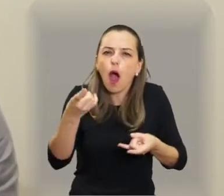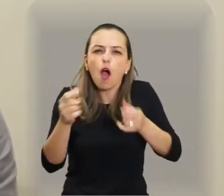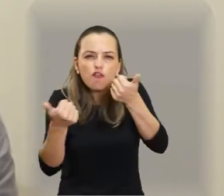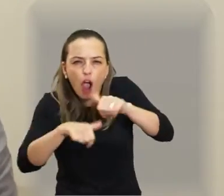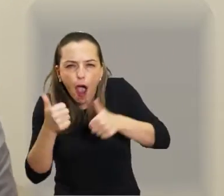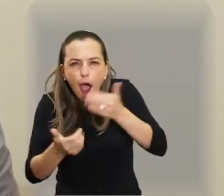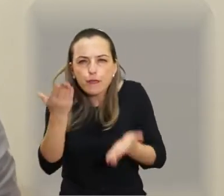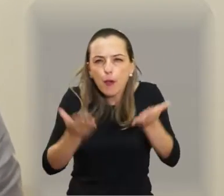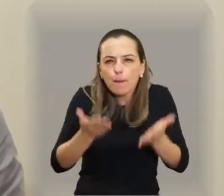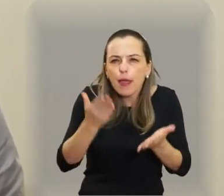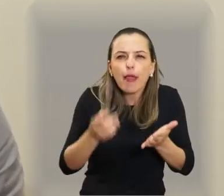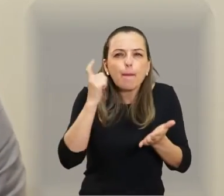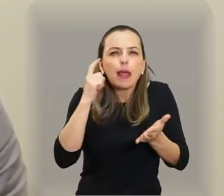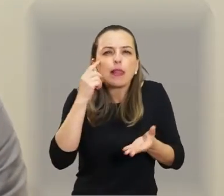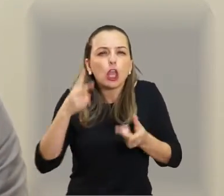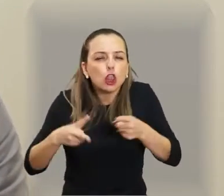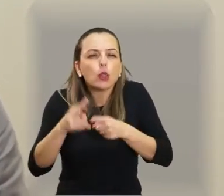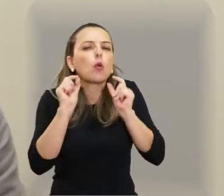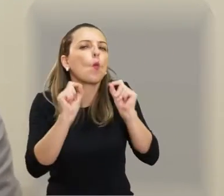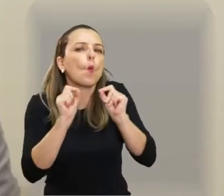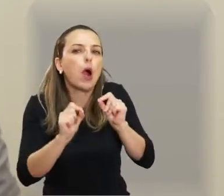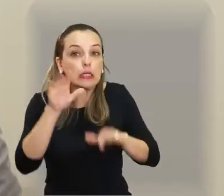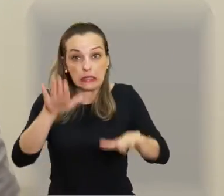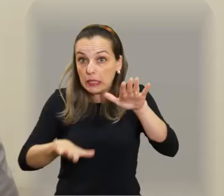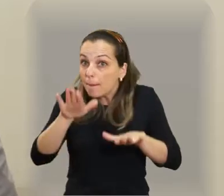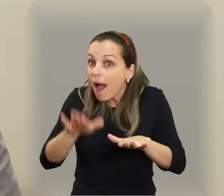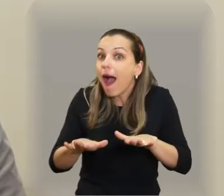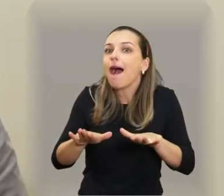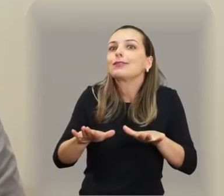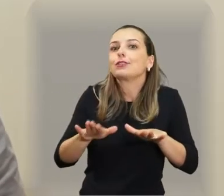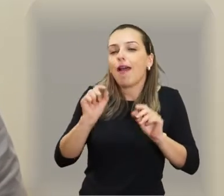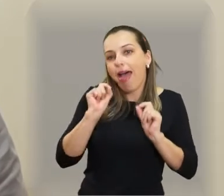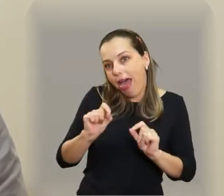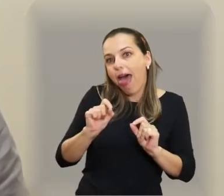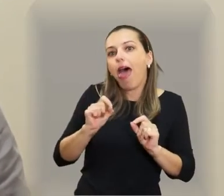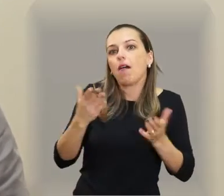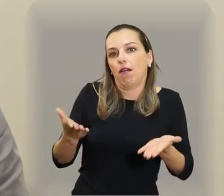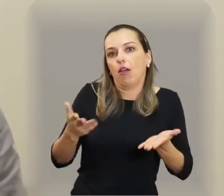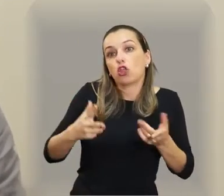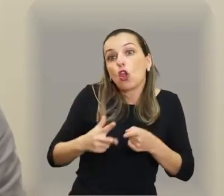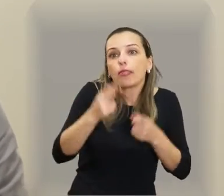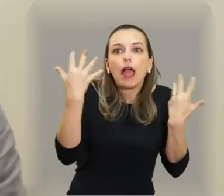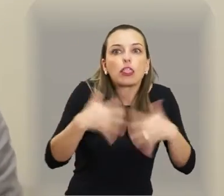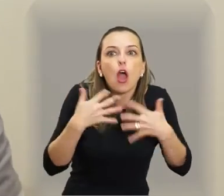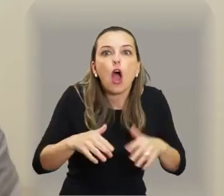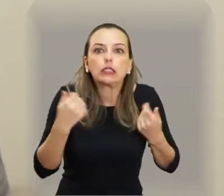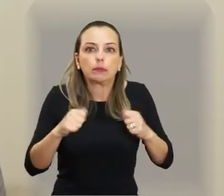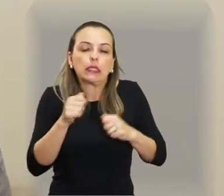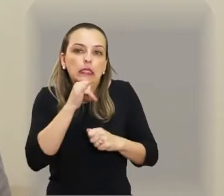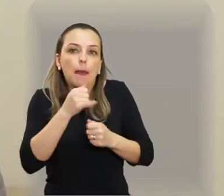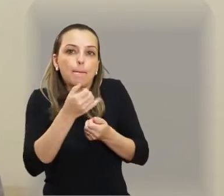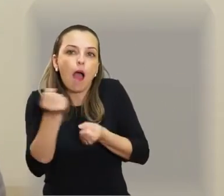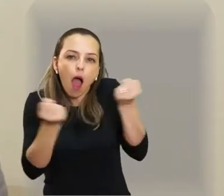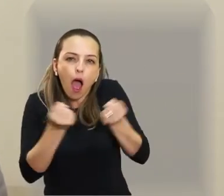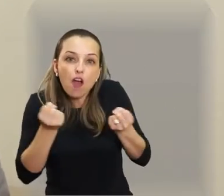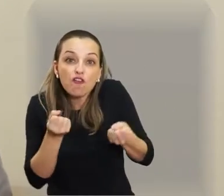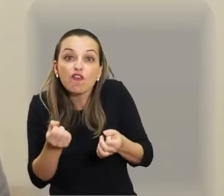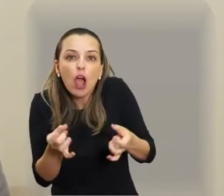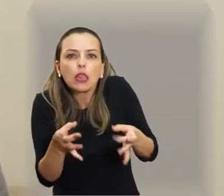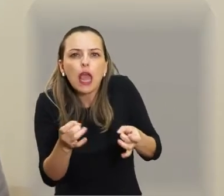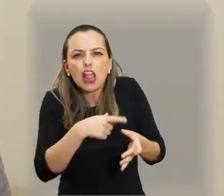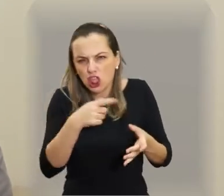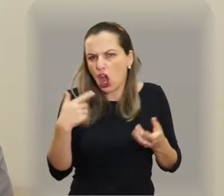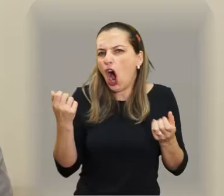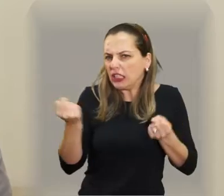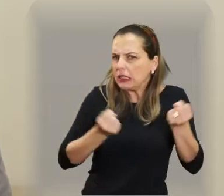readequar e cortar desse é que na melhor das vezes as variáveis vão ser mais fácil cortar do que as fixas e você vai ter